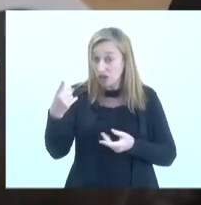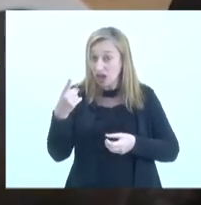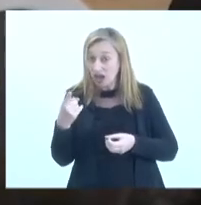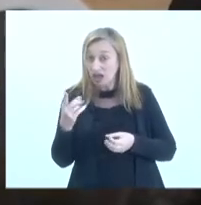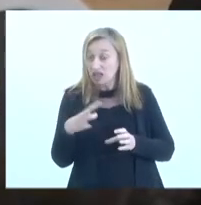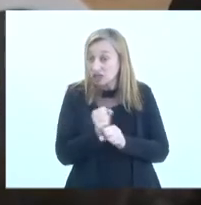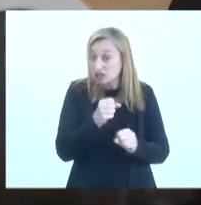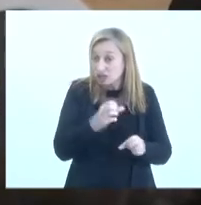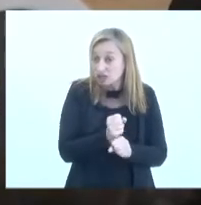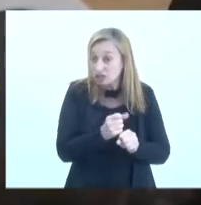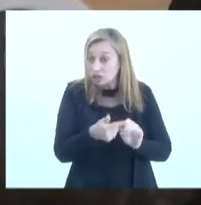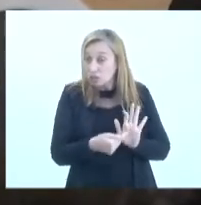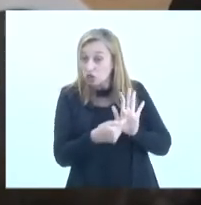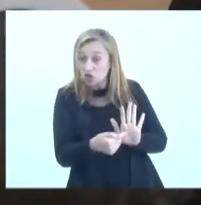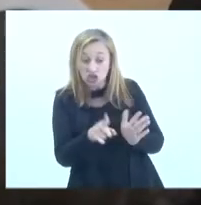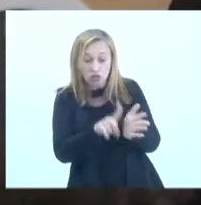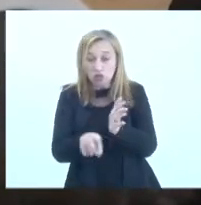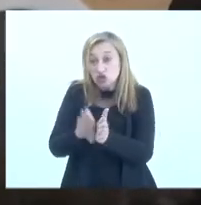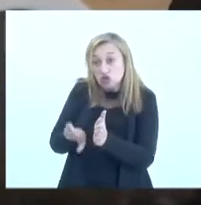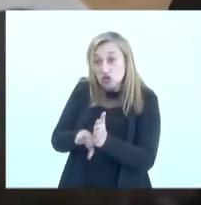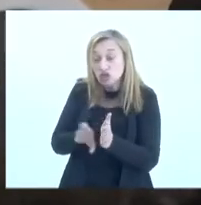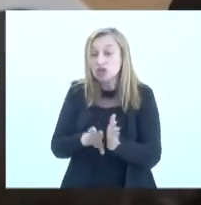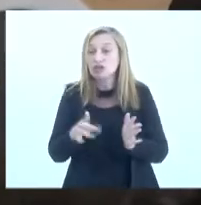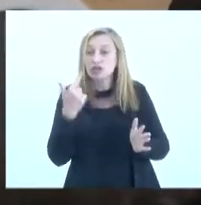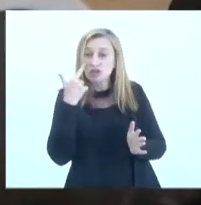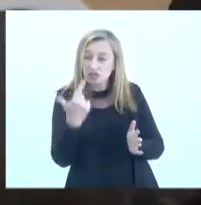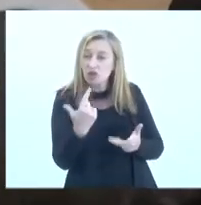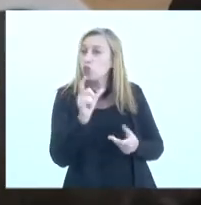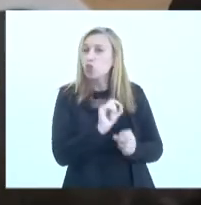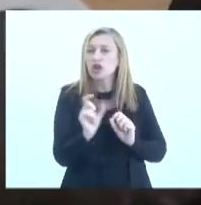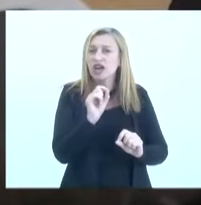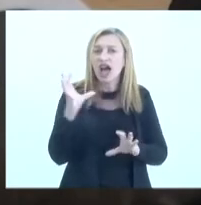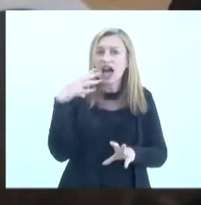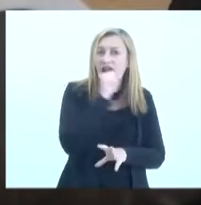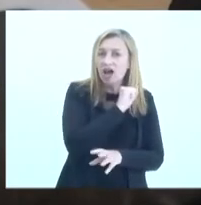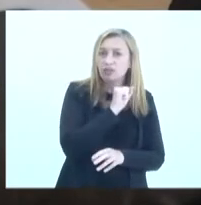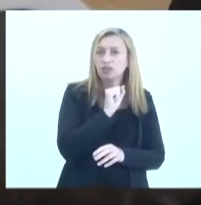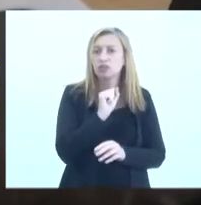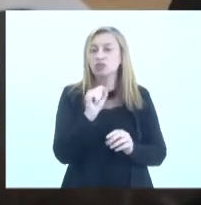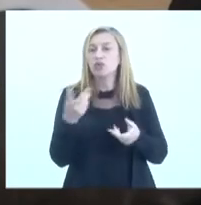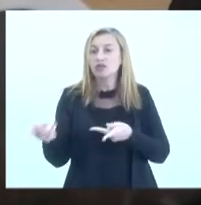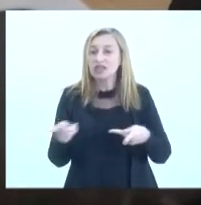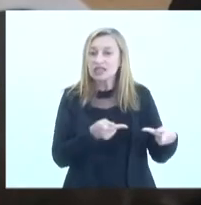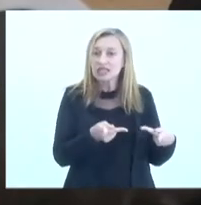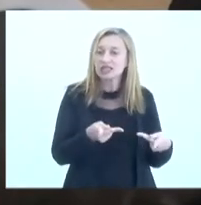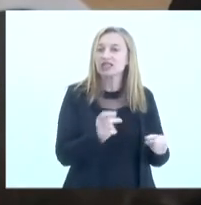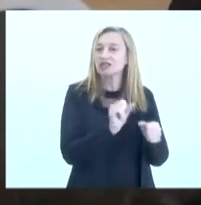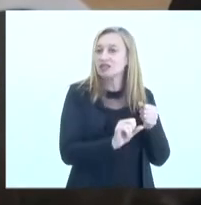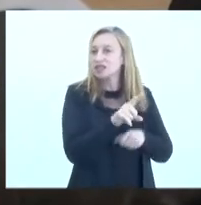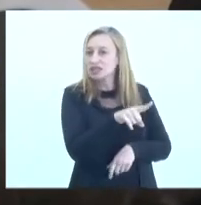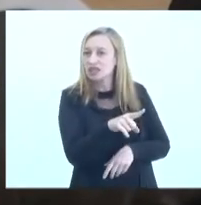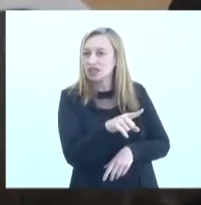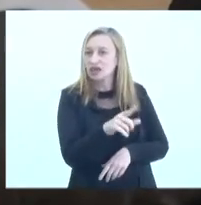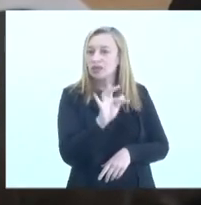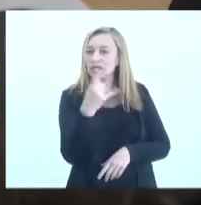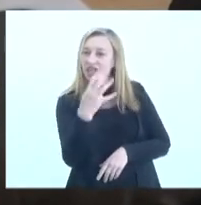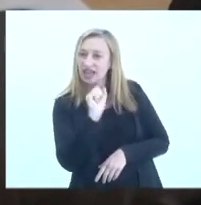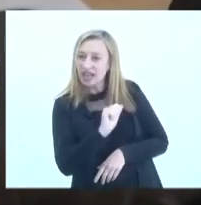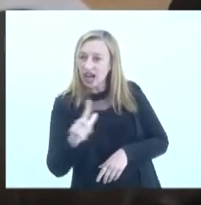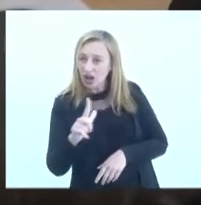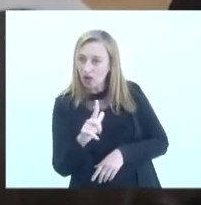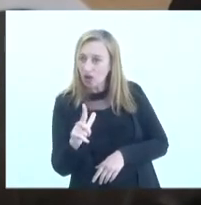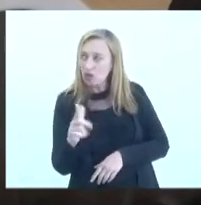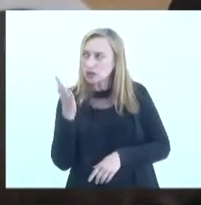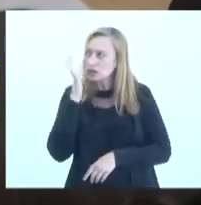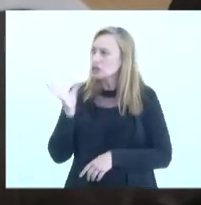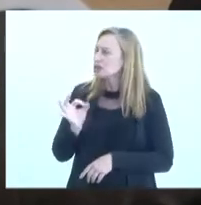das deduções e dos abatimentos, a gente pôde constatar muito rapidamente numa visita que fizemos em Pinheiral, Edinardo, não